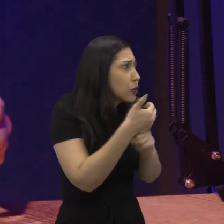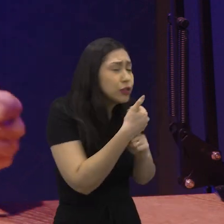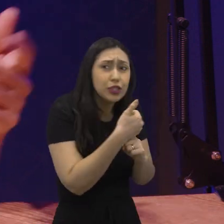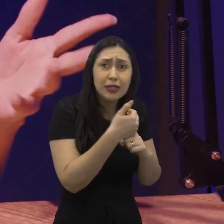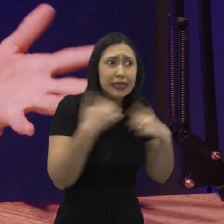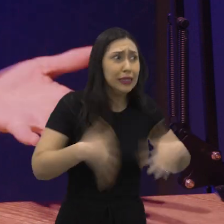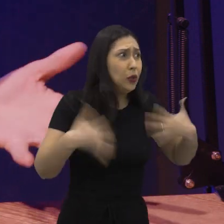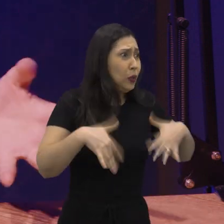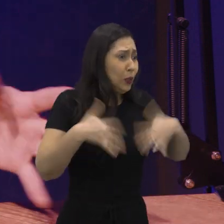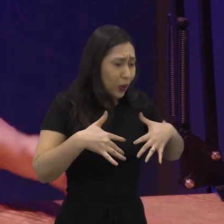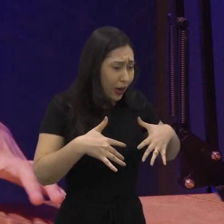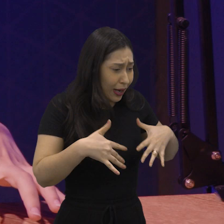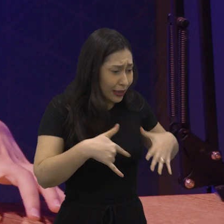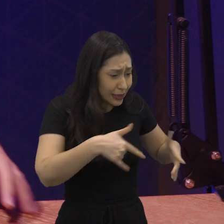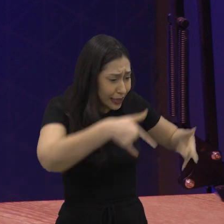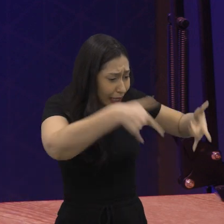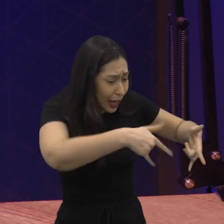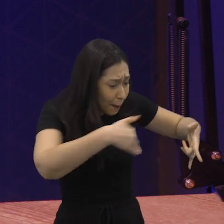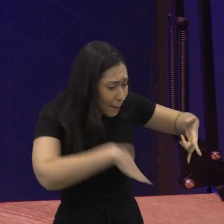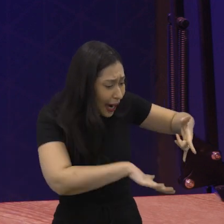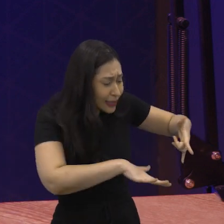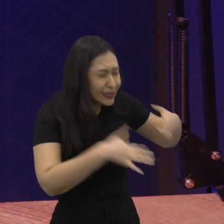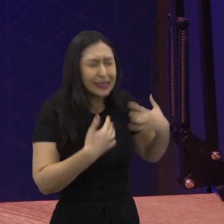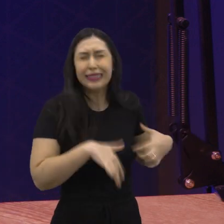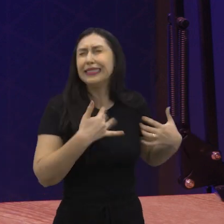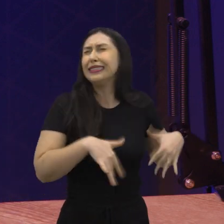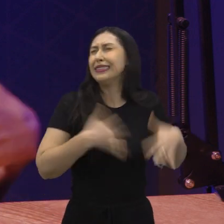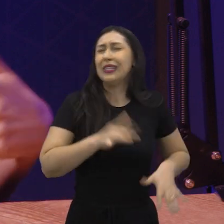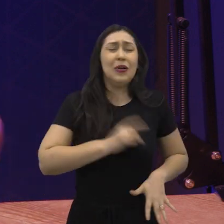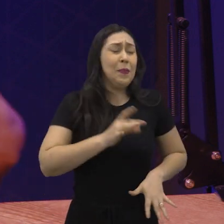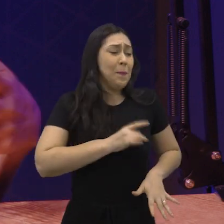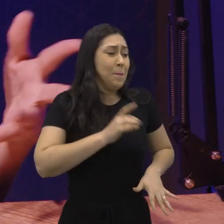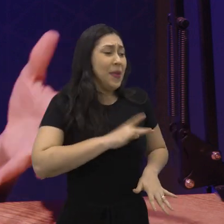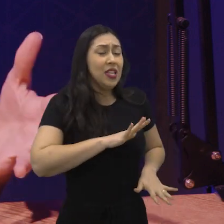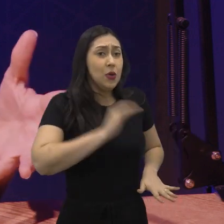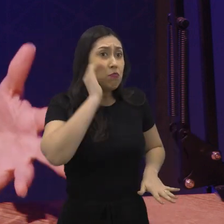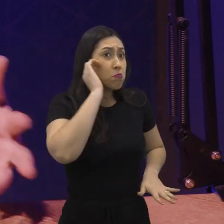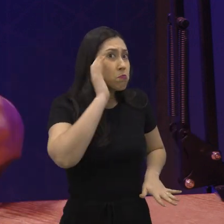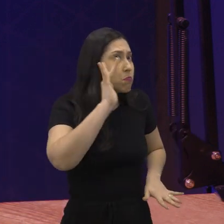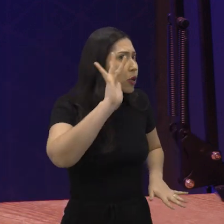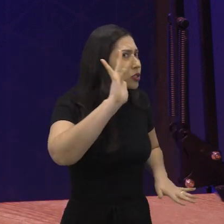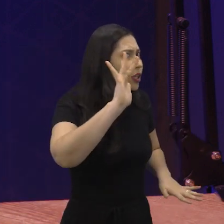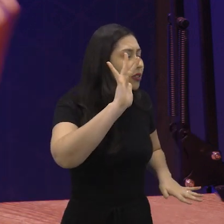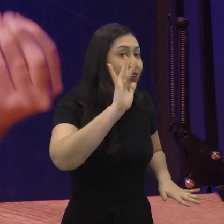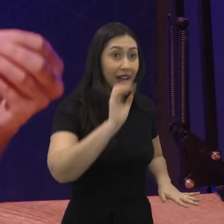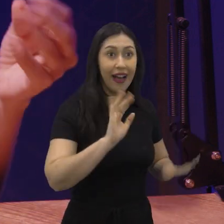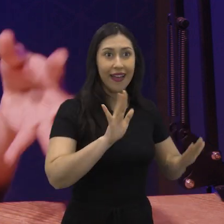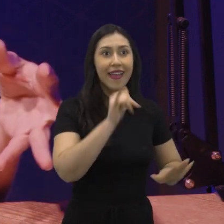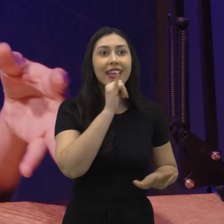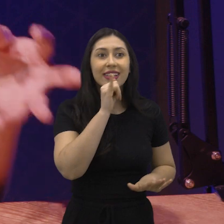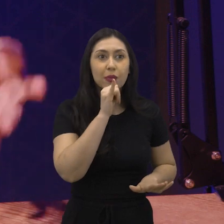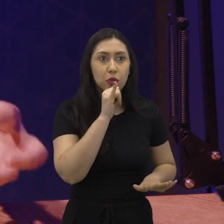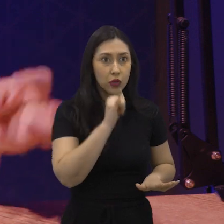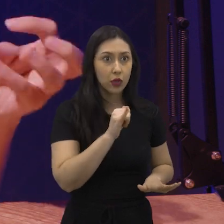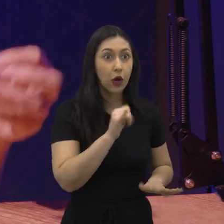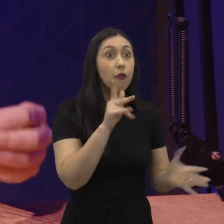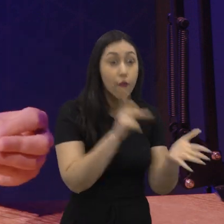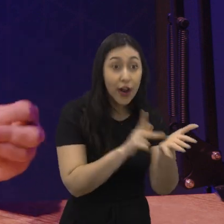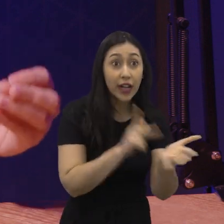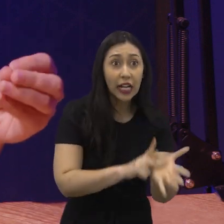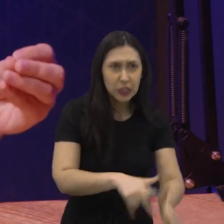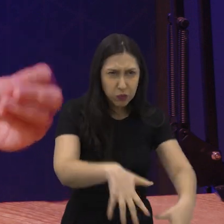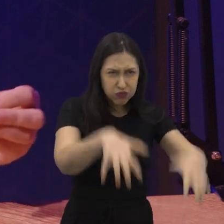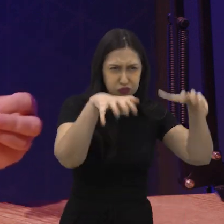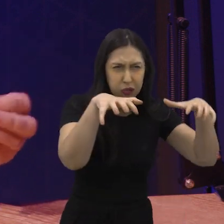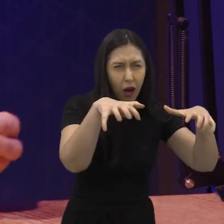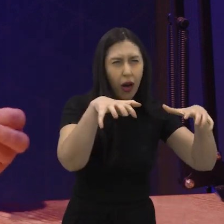escondida. Ai, tem um monstro embaixo da minha cama, você tá aterrorizado, você tá ansioso, com medo. Aí quando o monstro aparece, realmente tem um